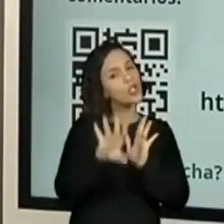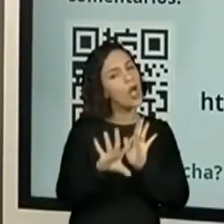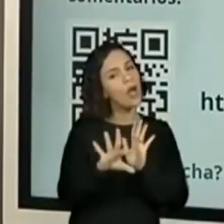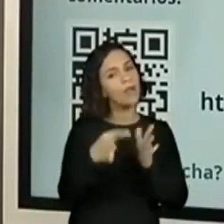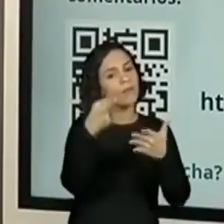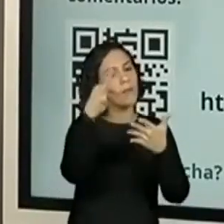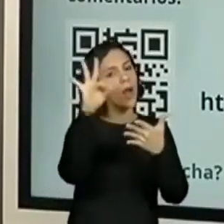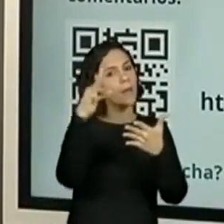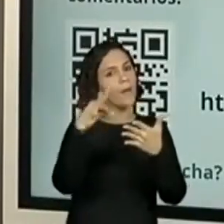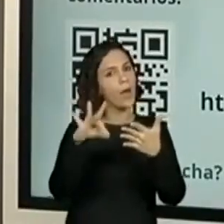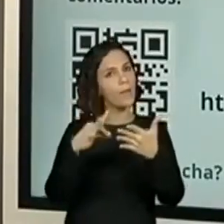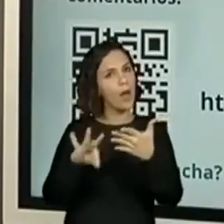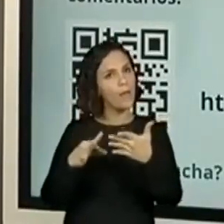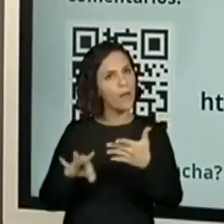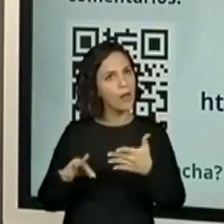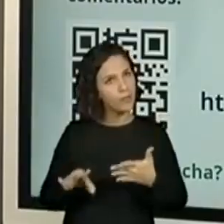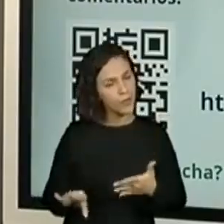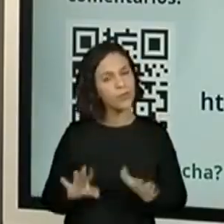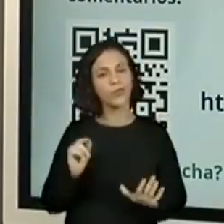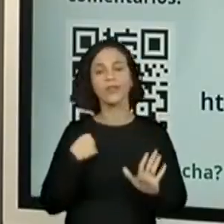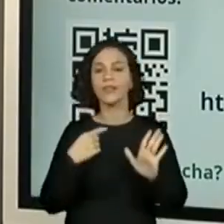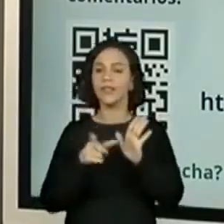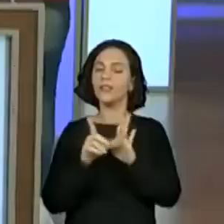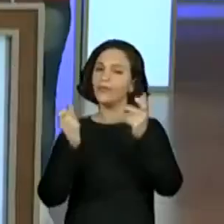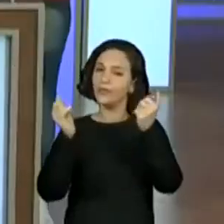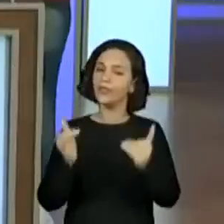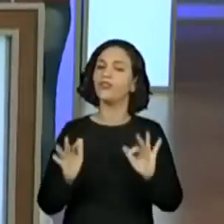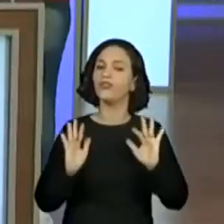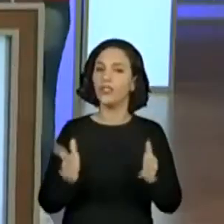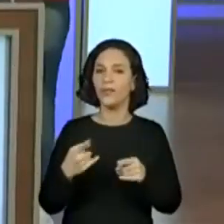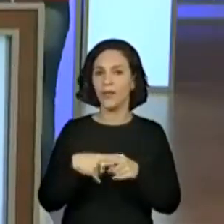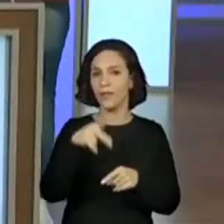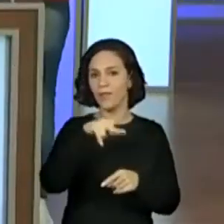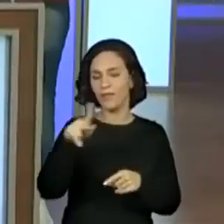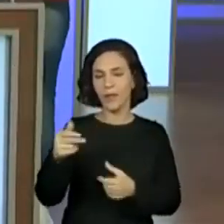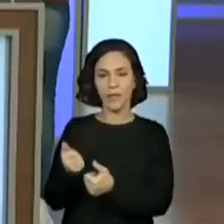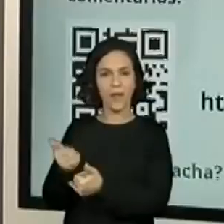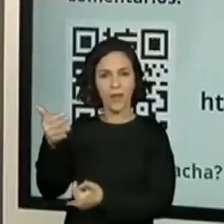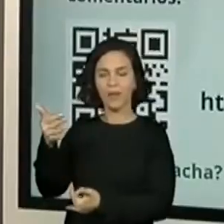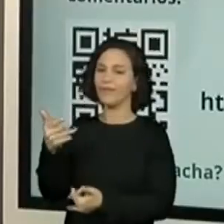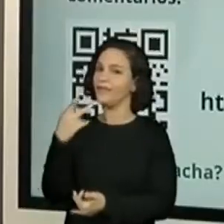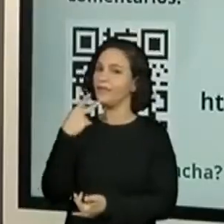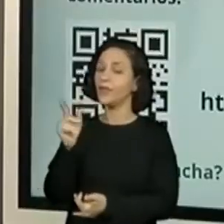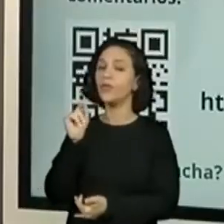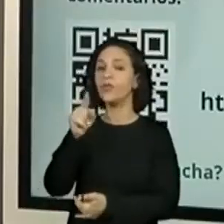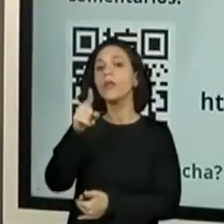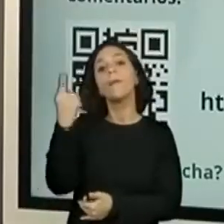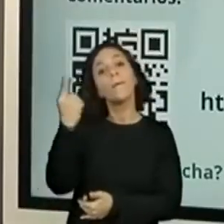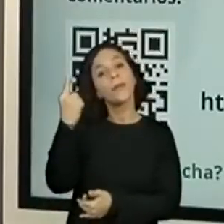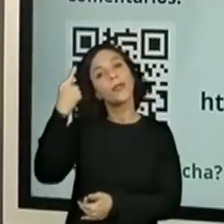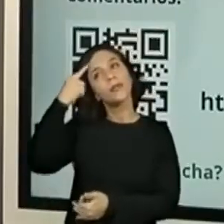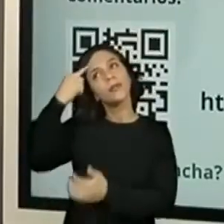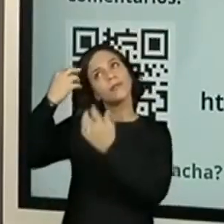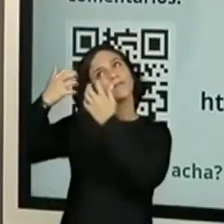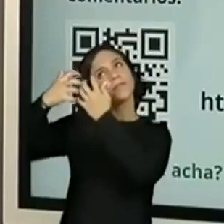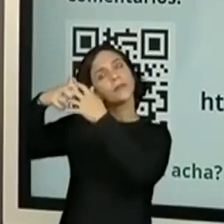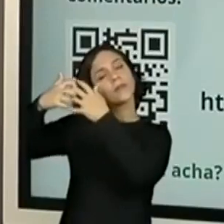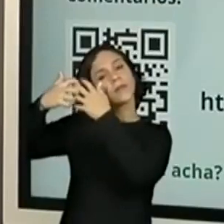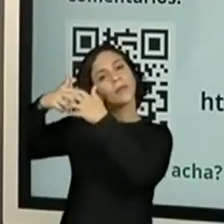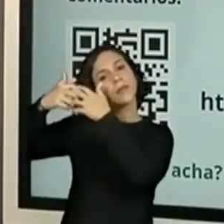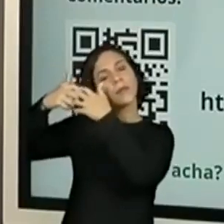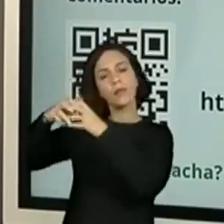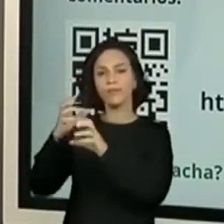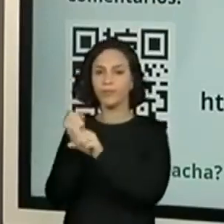conferência, não é? Reforçando aqui o que nós já falamos, o que as professoras citaram, para que vocês possam primeiro pensar sobre o